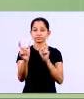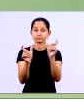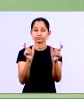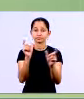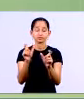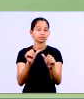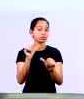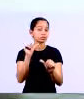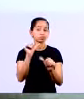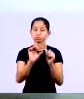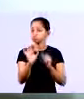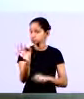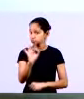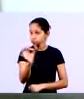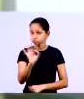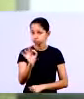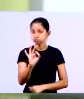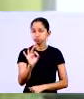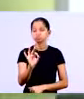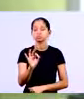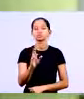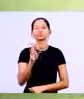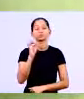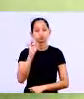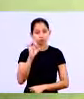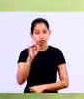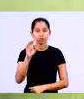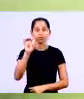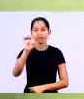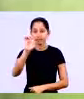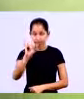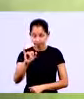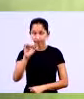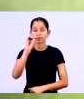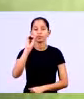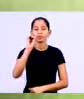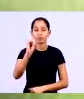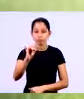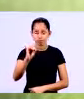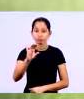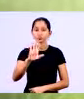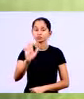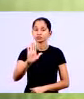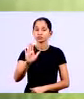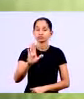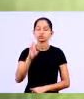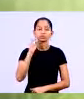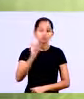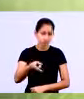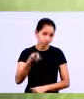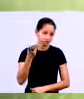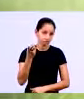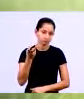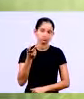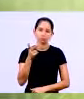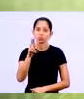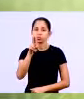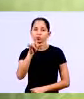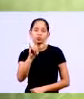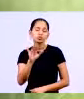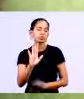a regra só mudou as paroxítonas com ei, com oi, e a tônica i e u.